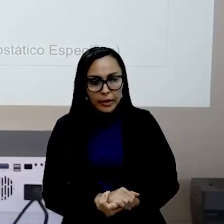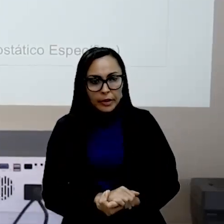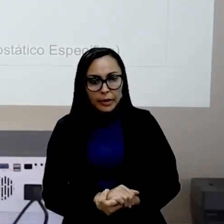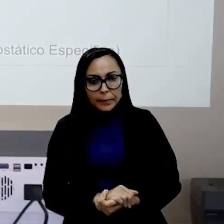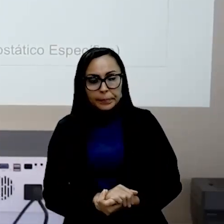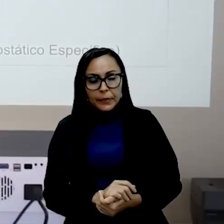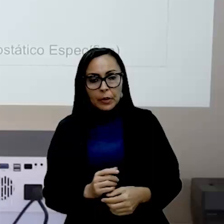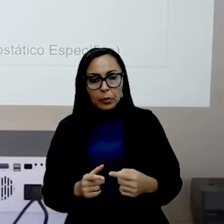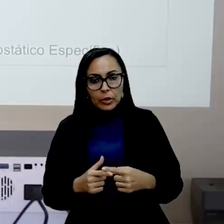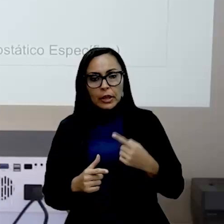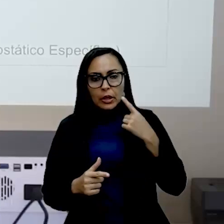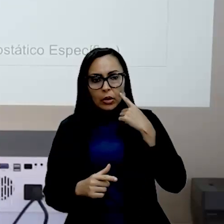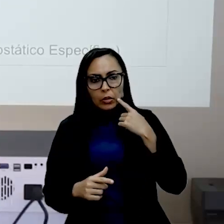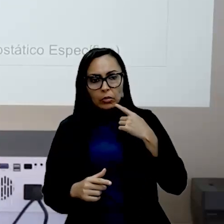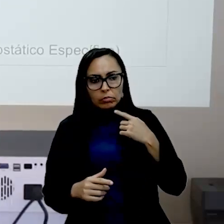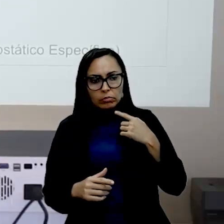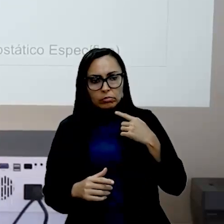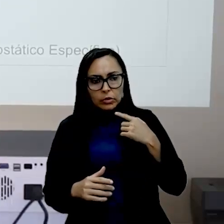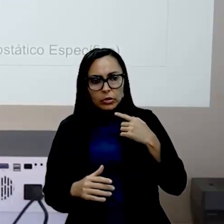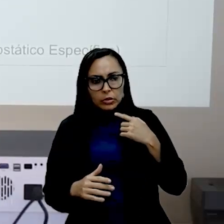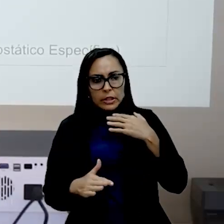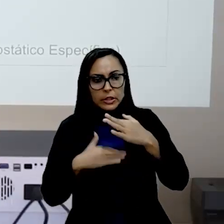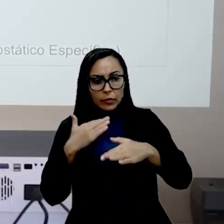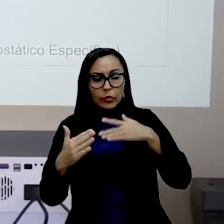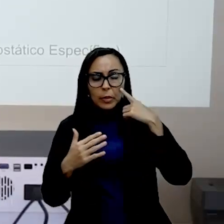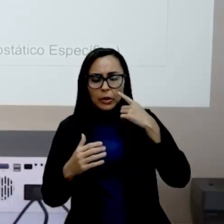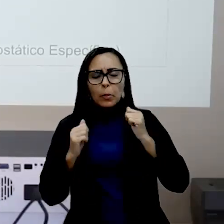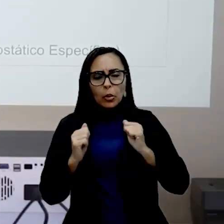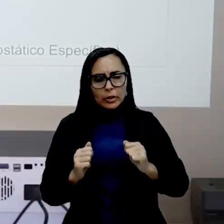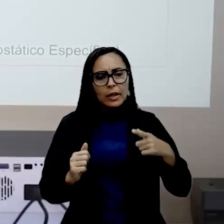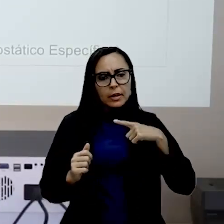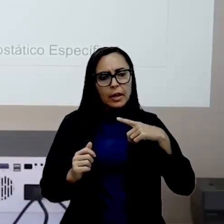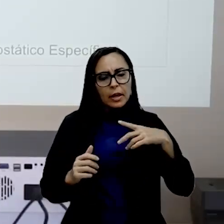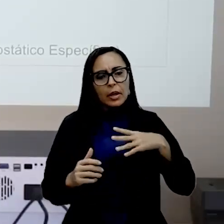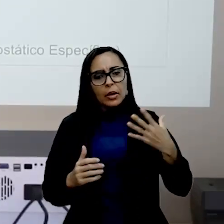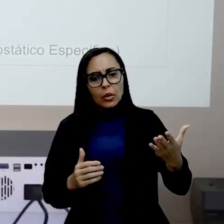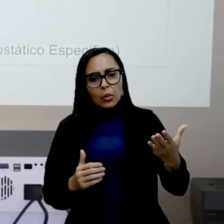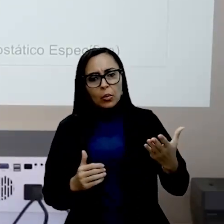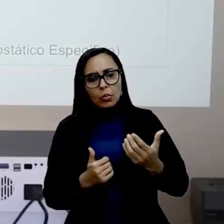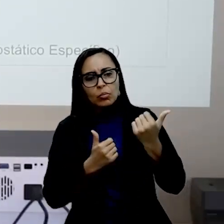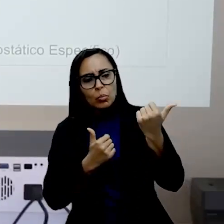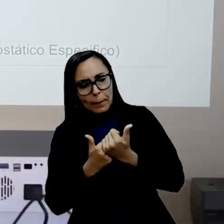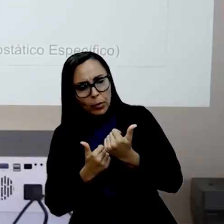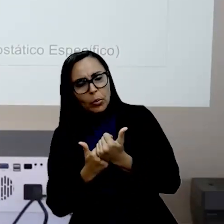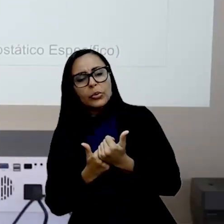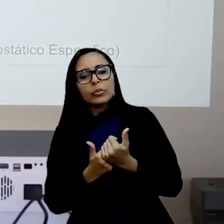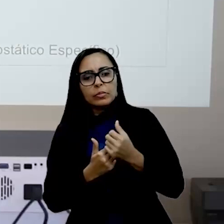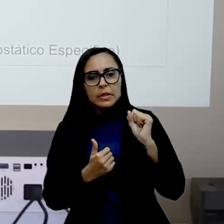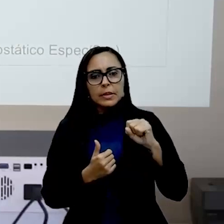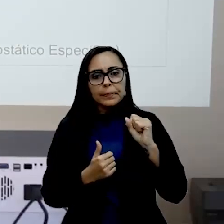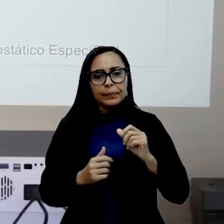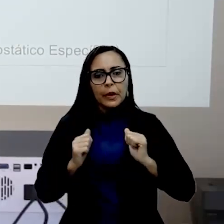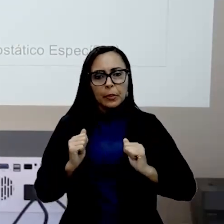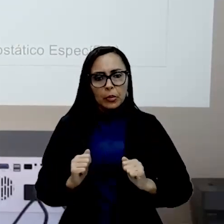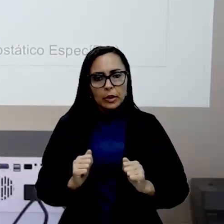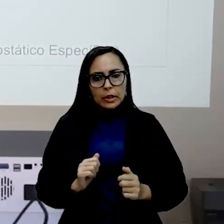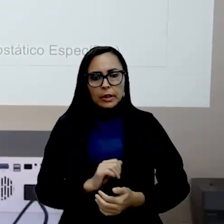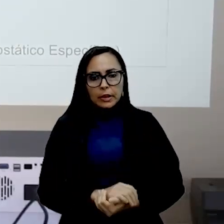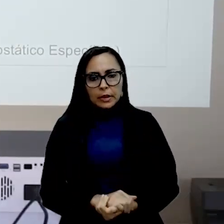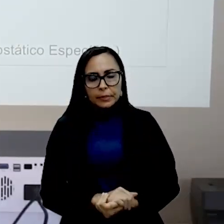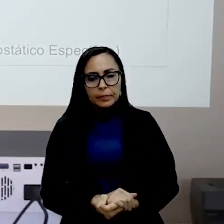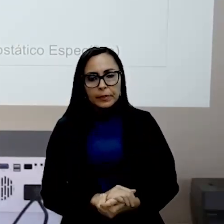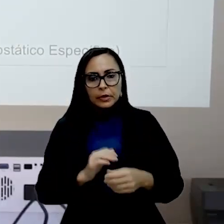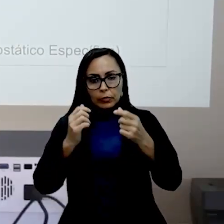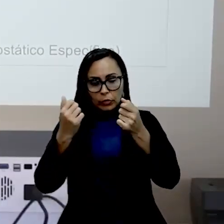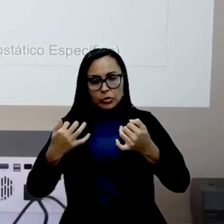a tecnologia poderia trazer um suporte, talvez, aí, de uma pré-prevenção. Poderia, mas aí eu vou explicar a você. Tentaram,